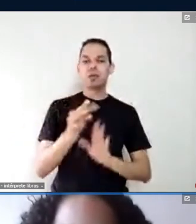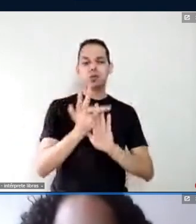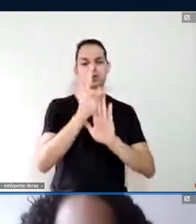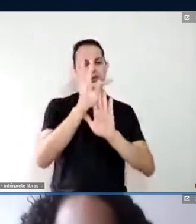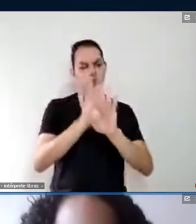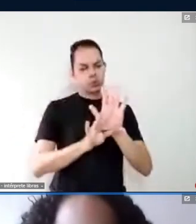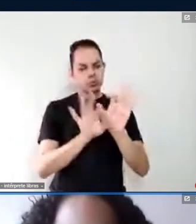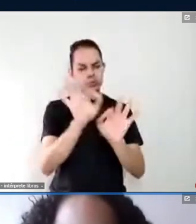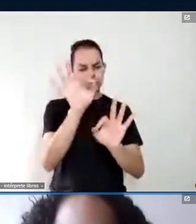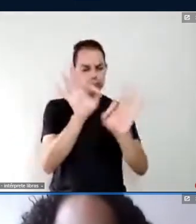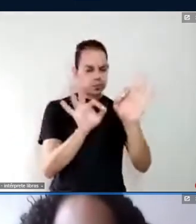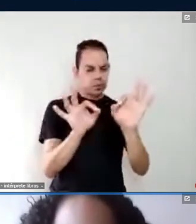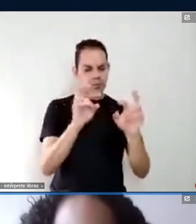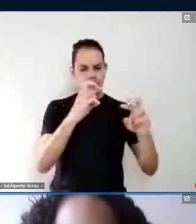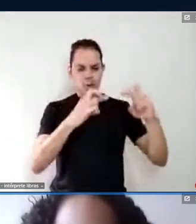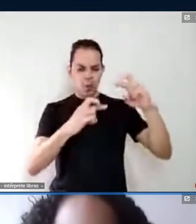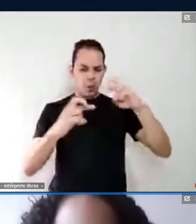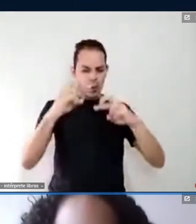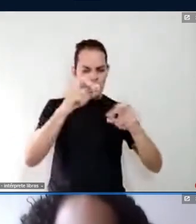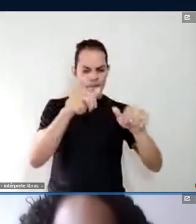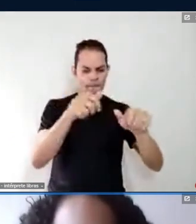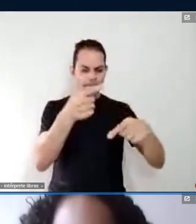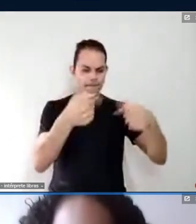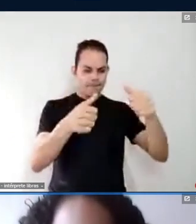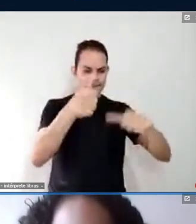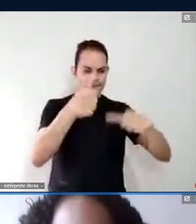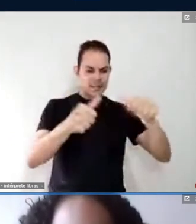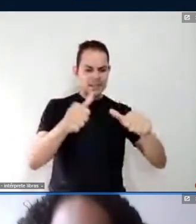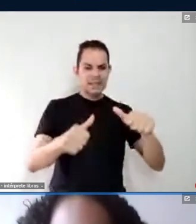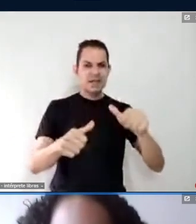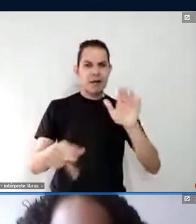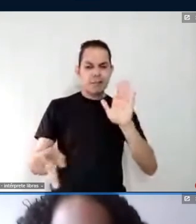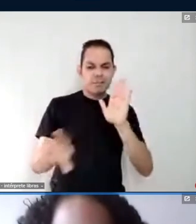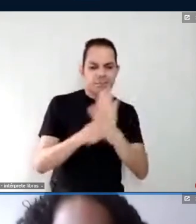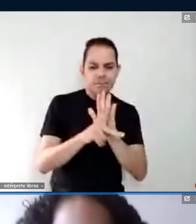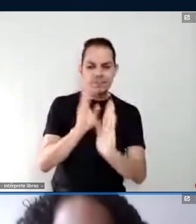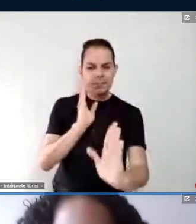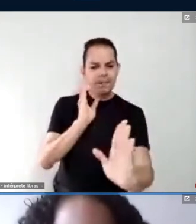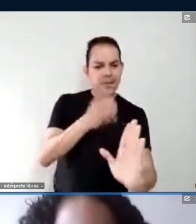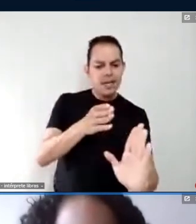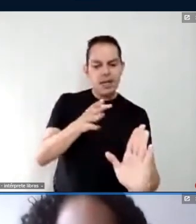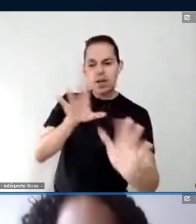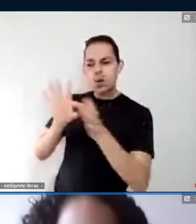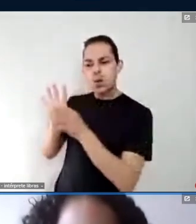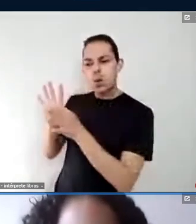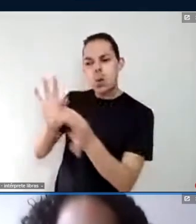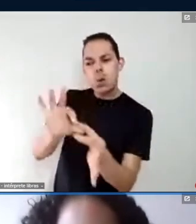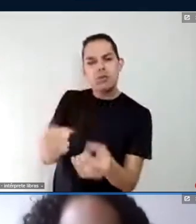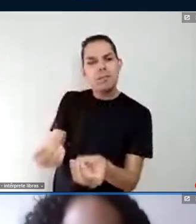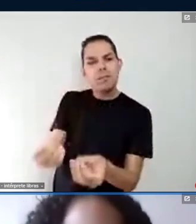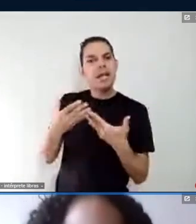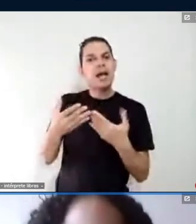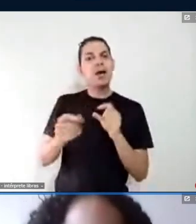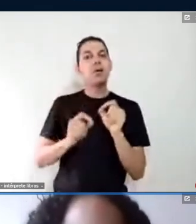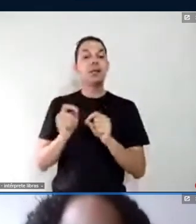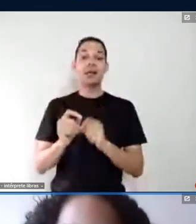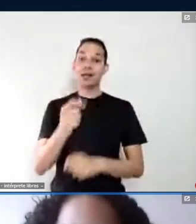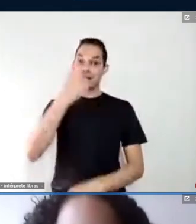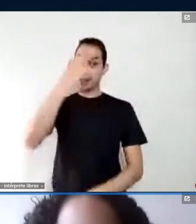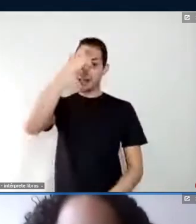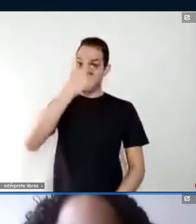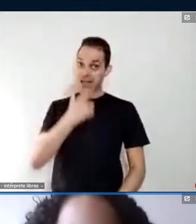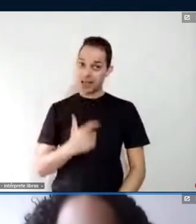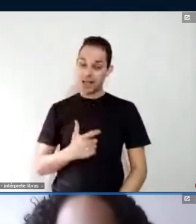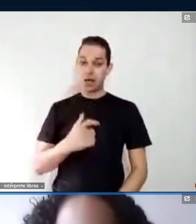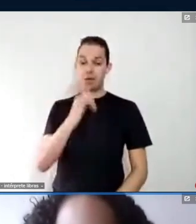observar quais são as singularidades que esse contexto oferece, né? Eu, particularmente, não